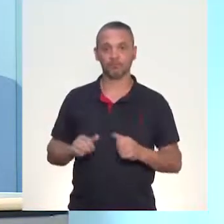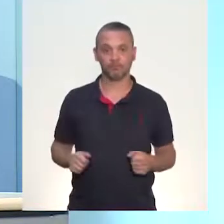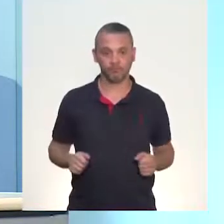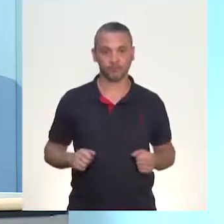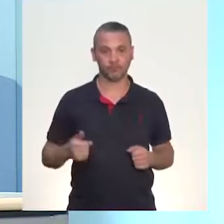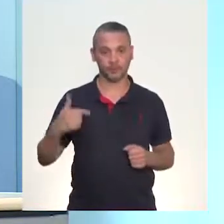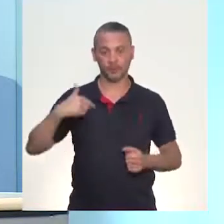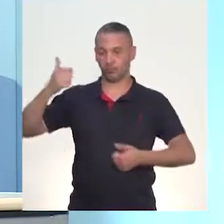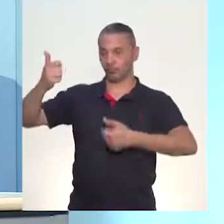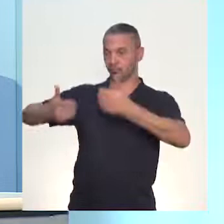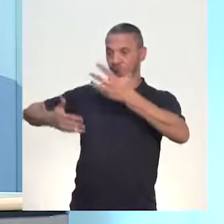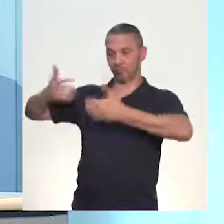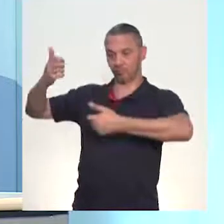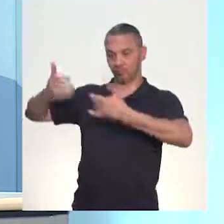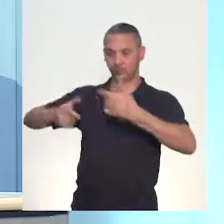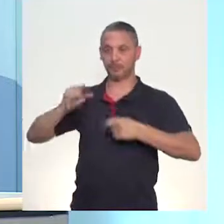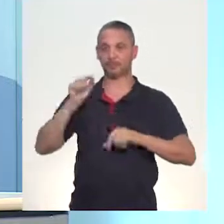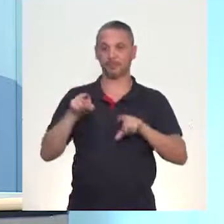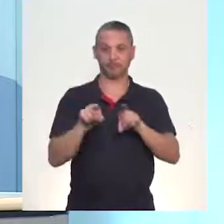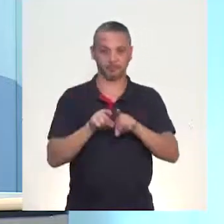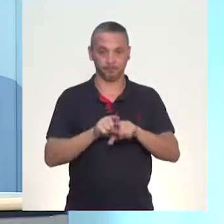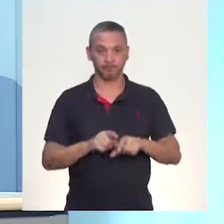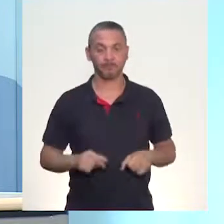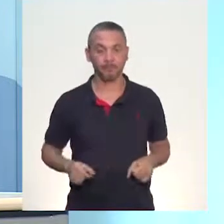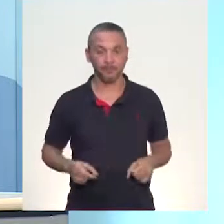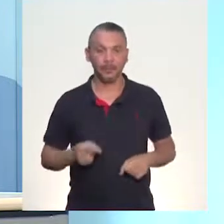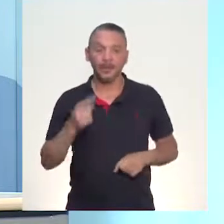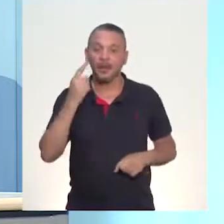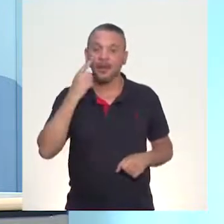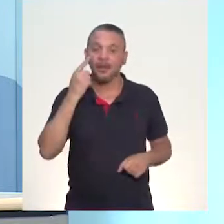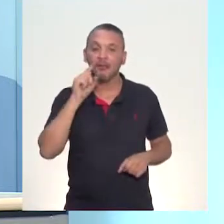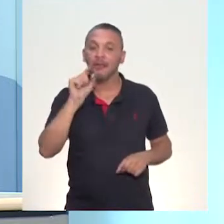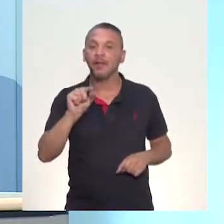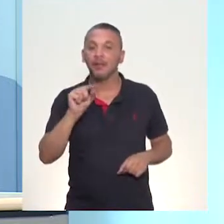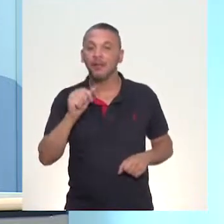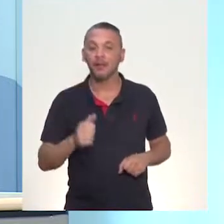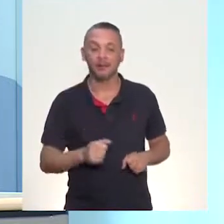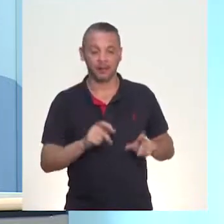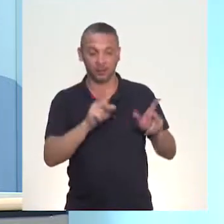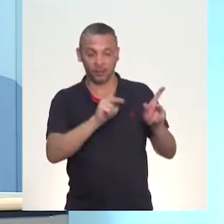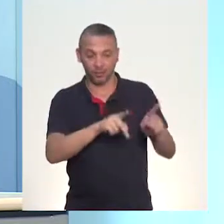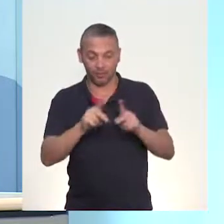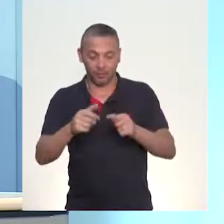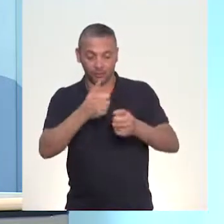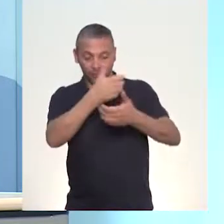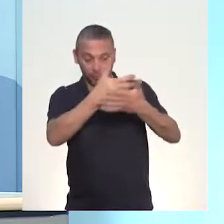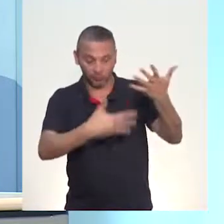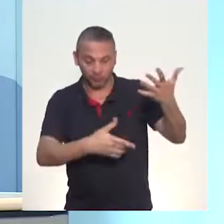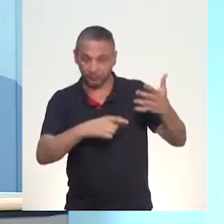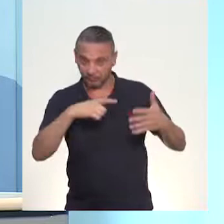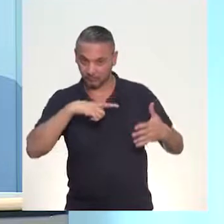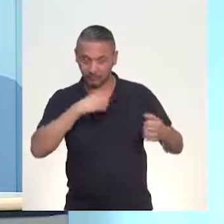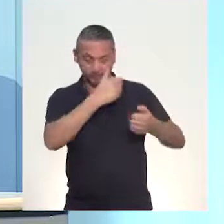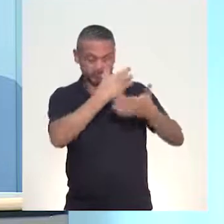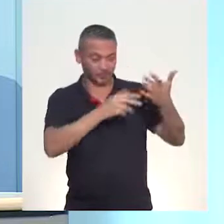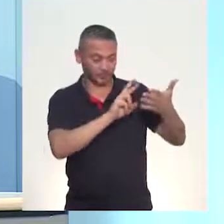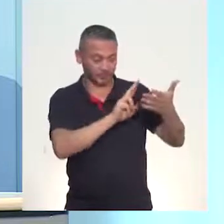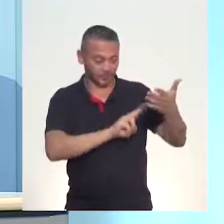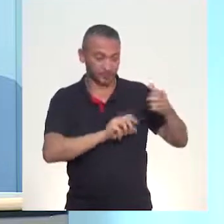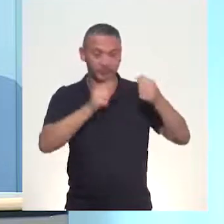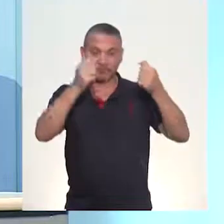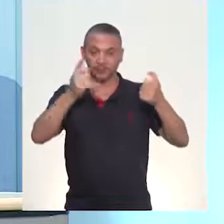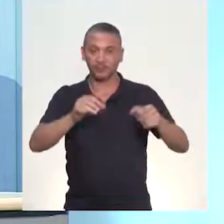estiver falando aqui, eu só vou comentar isso que você falou. Vamos lá. Dê uma olhada se tem professores aqui no chat que estão